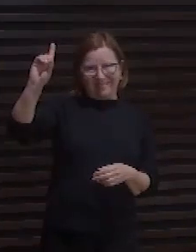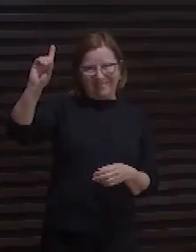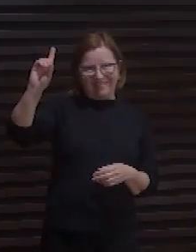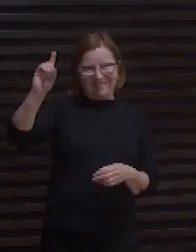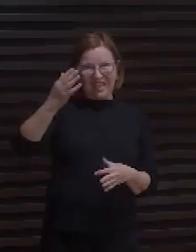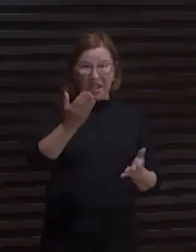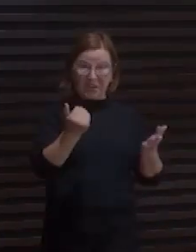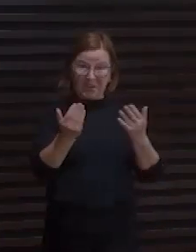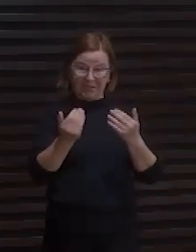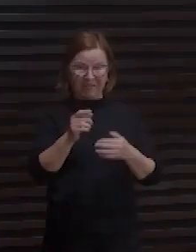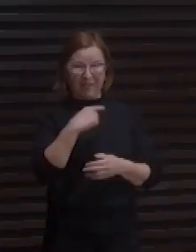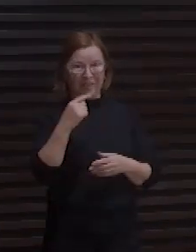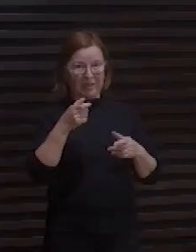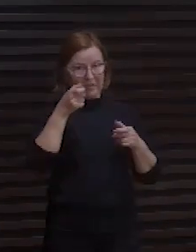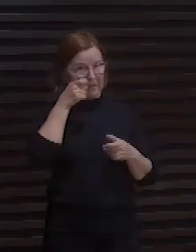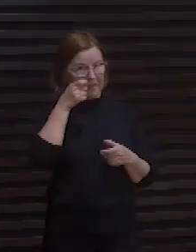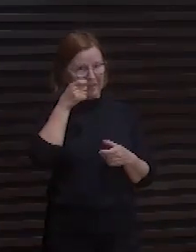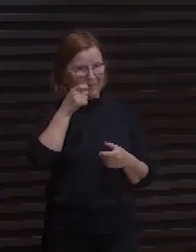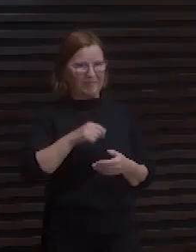a nossa atenção.